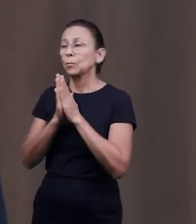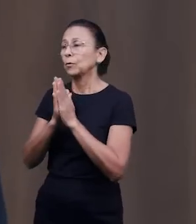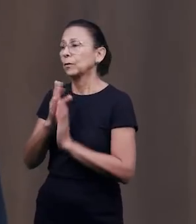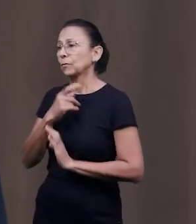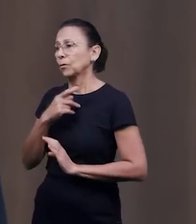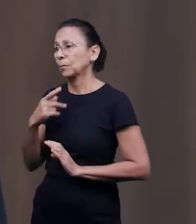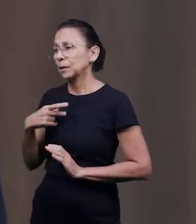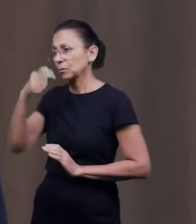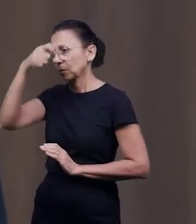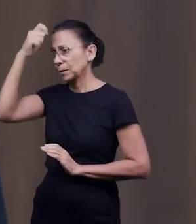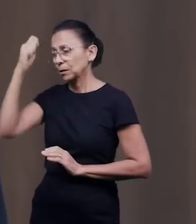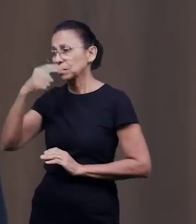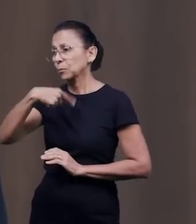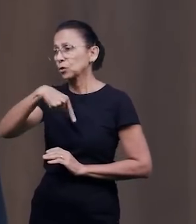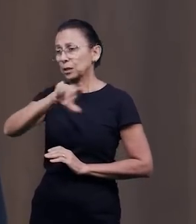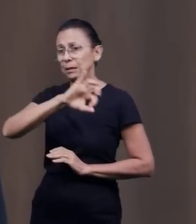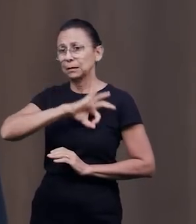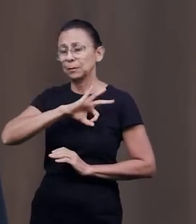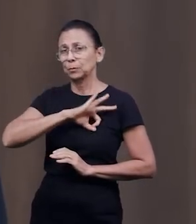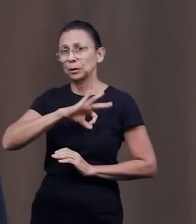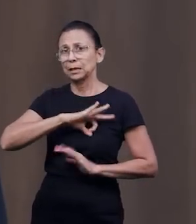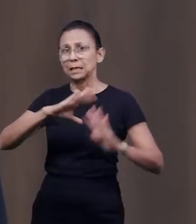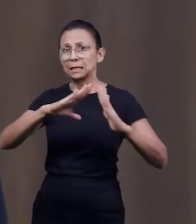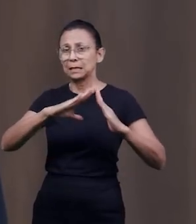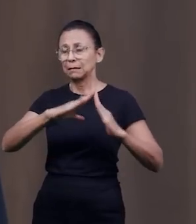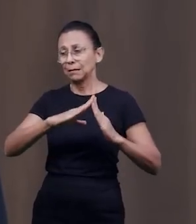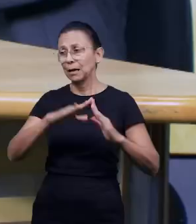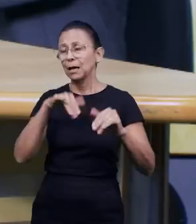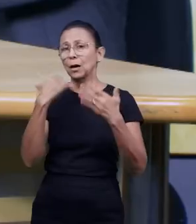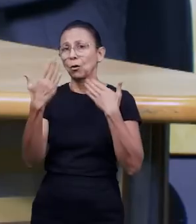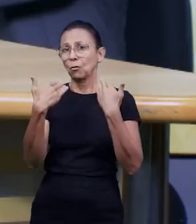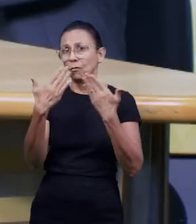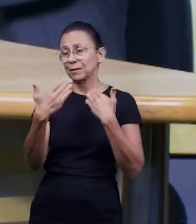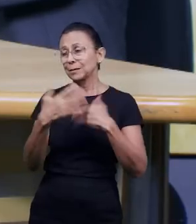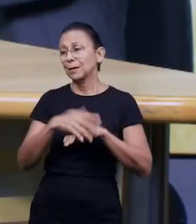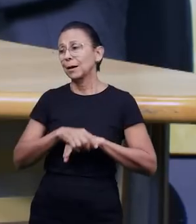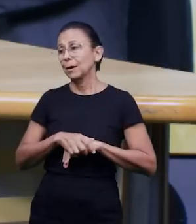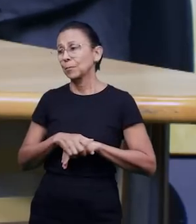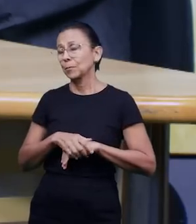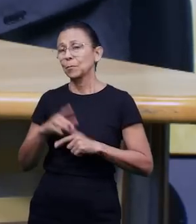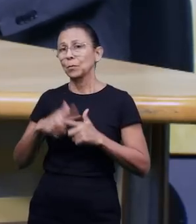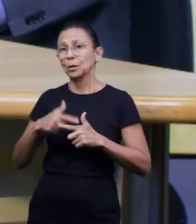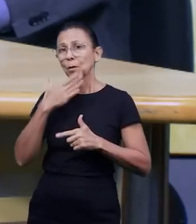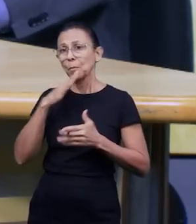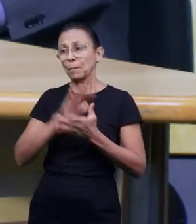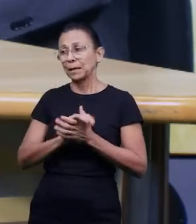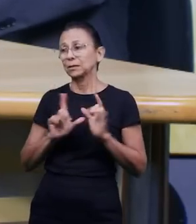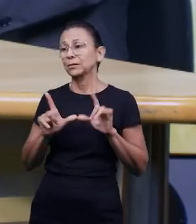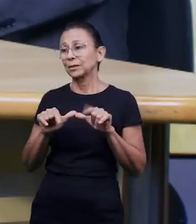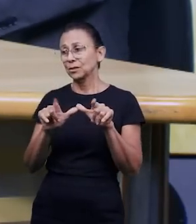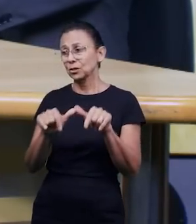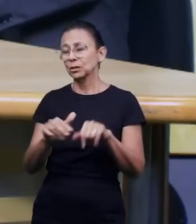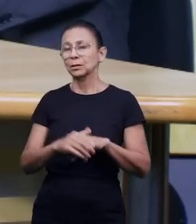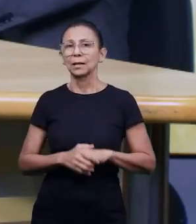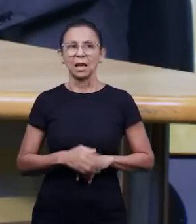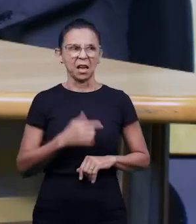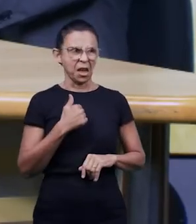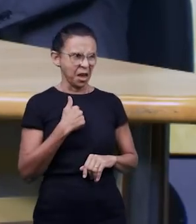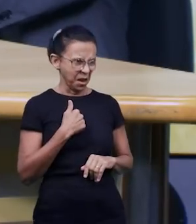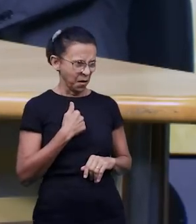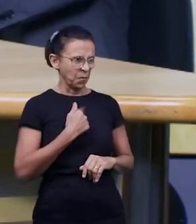O que houve com vocês? Ah, mas deu aconteceu uma desgraça. O que houve? Os meninos estavam ali na Praia da Costa, ela esqueceu da reunião de 2 semanas